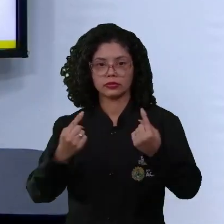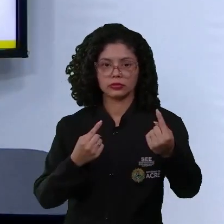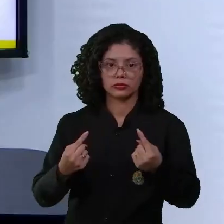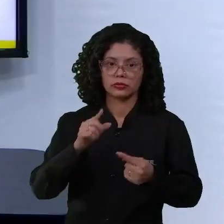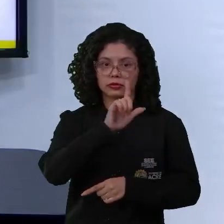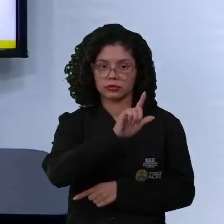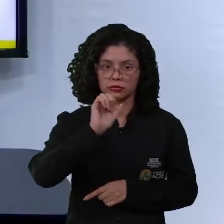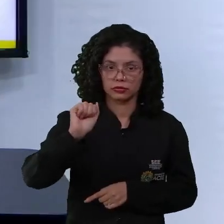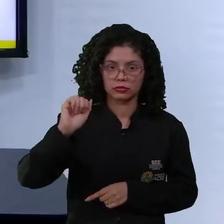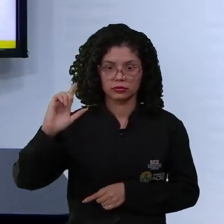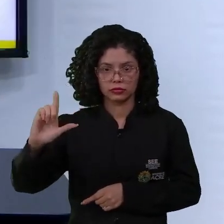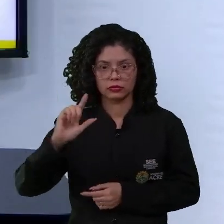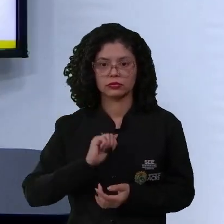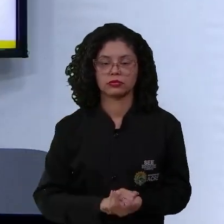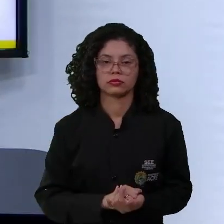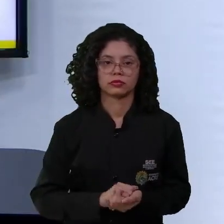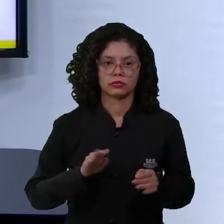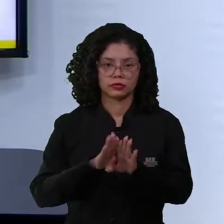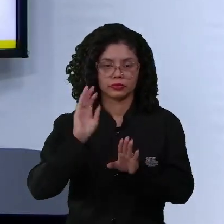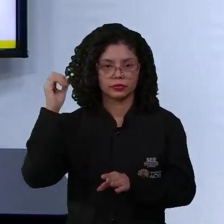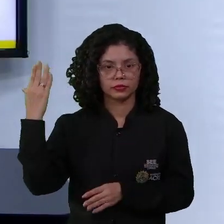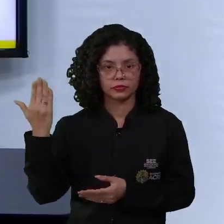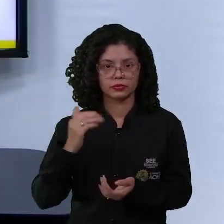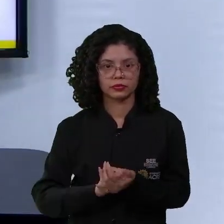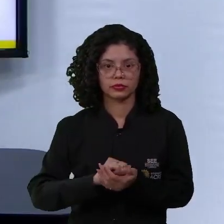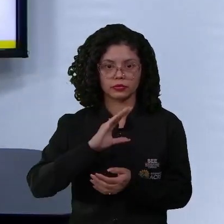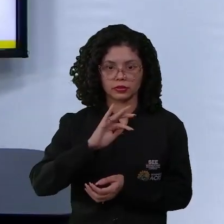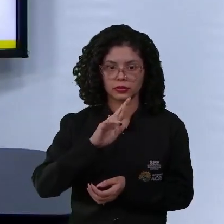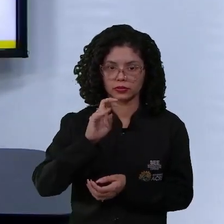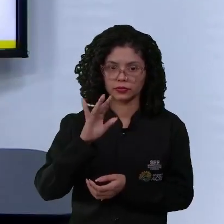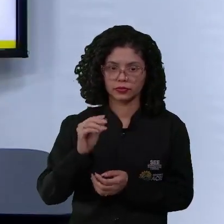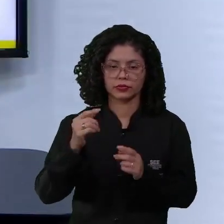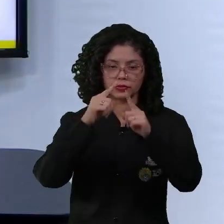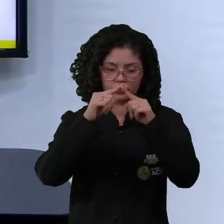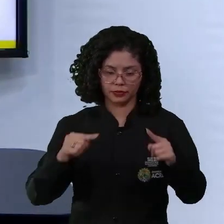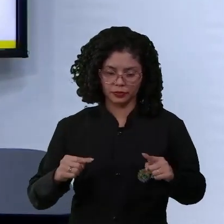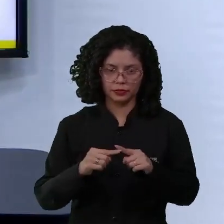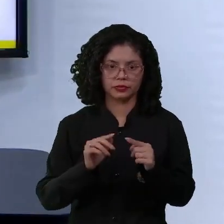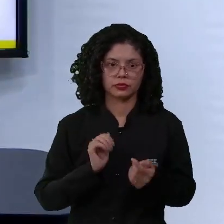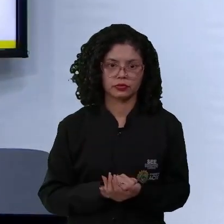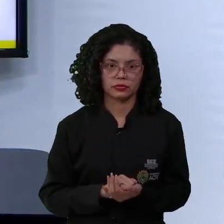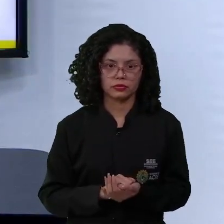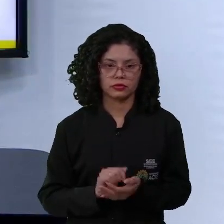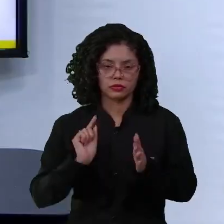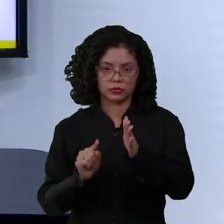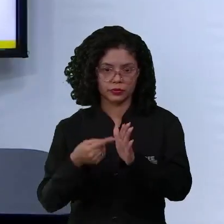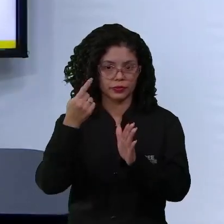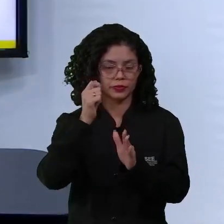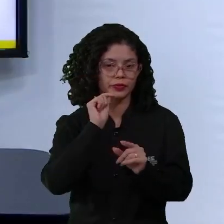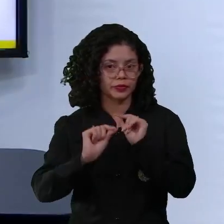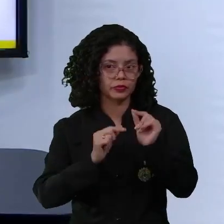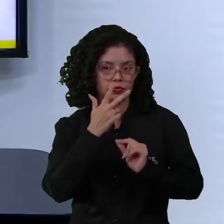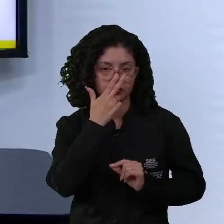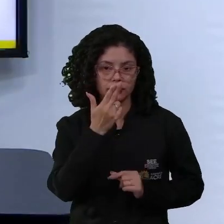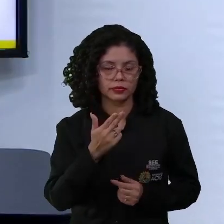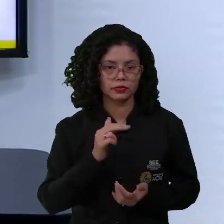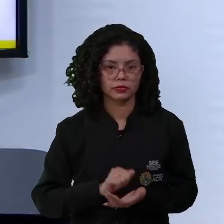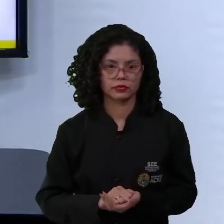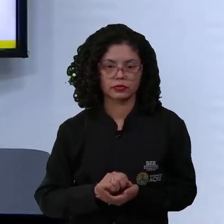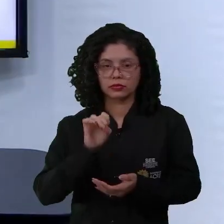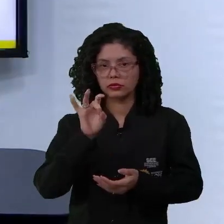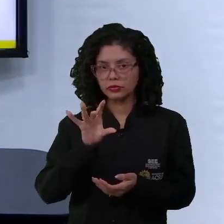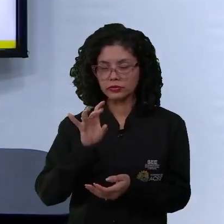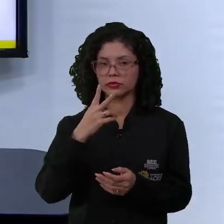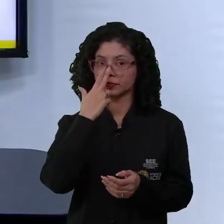lado, também faz parte do caso de congruência de triângulos. O primeiro caso de semelhança, ele só